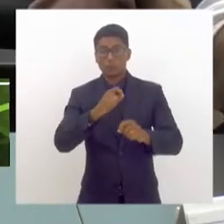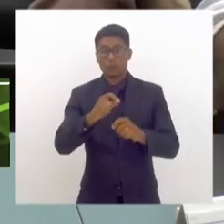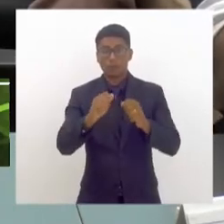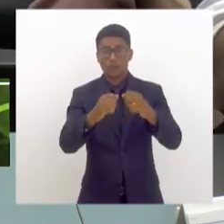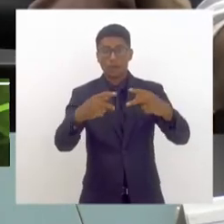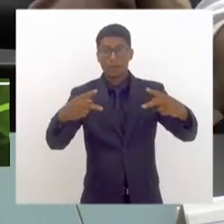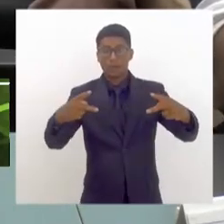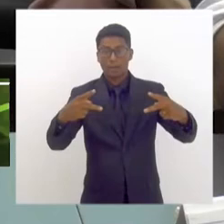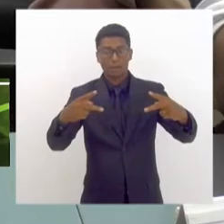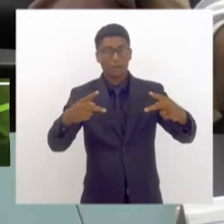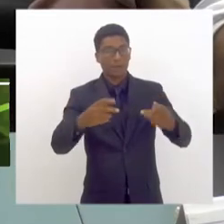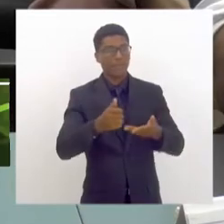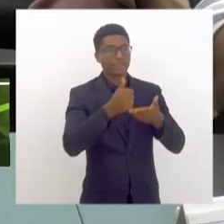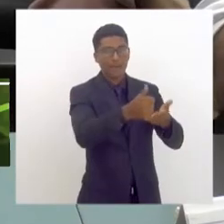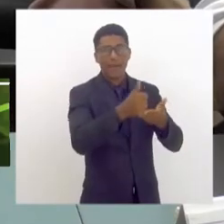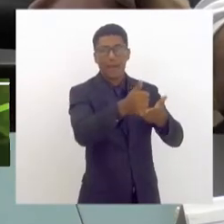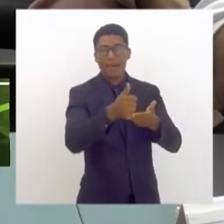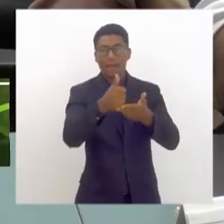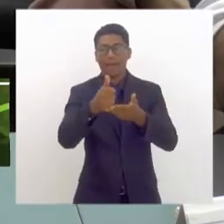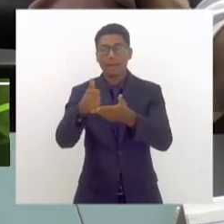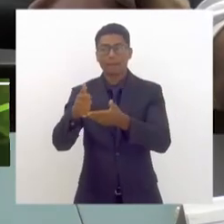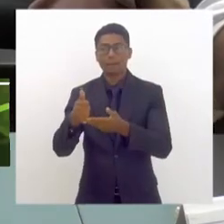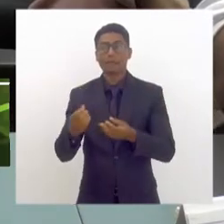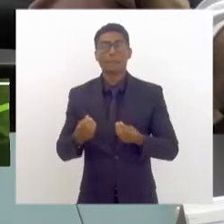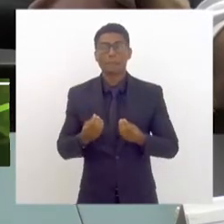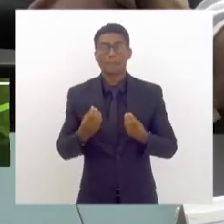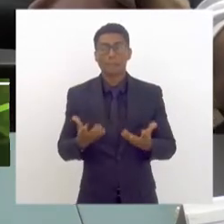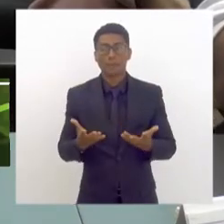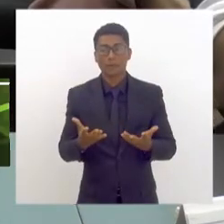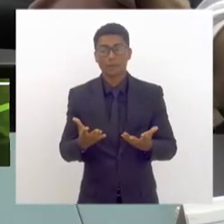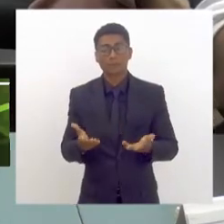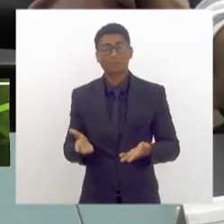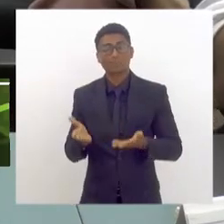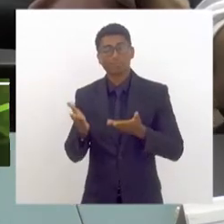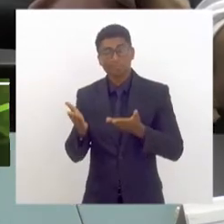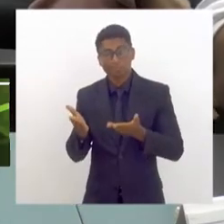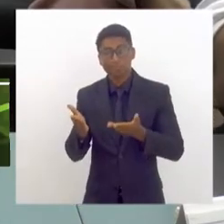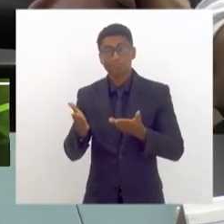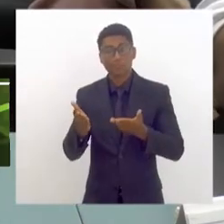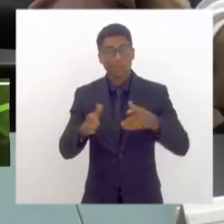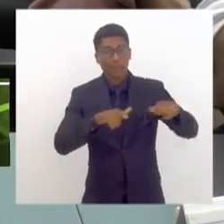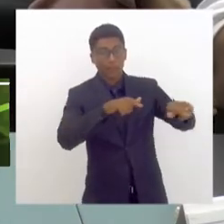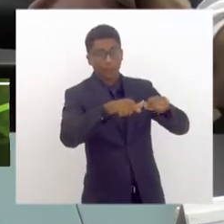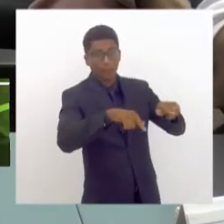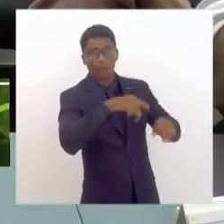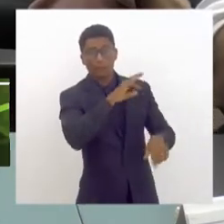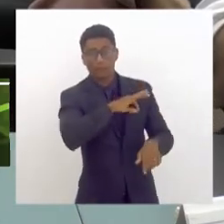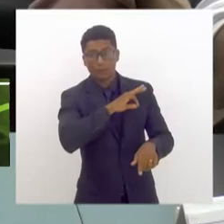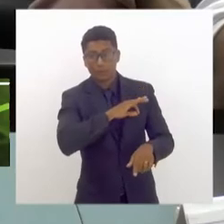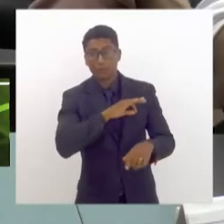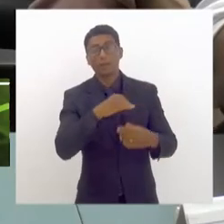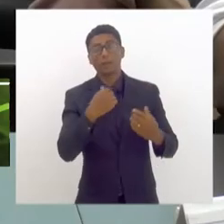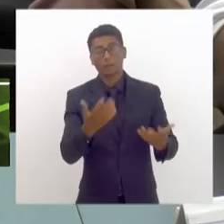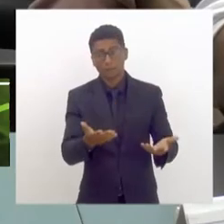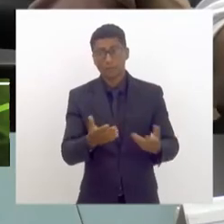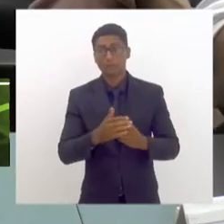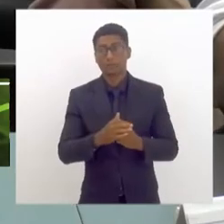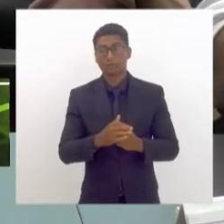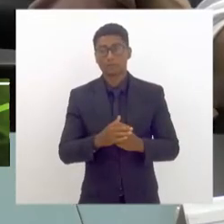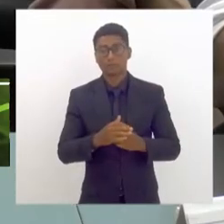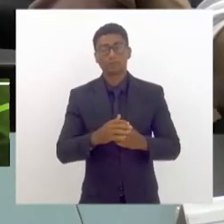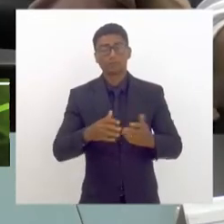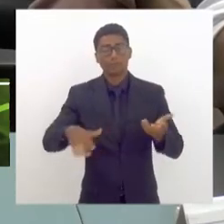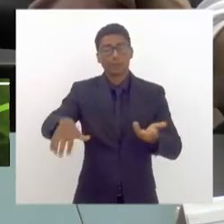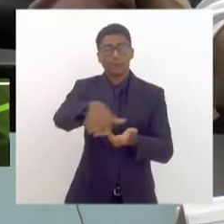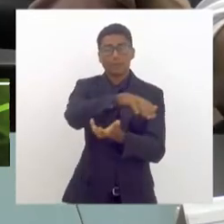poder botar comida dentro de casa. A gente está falando de insegurança alimentar. A gente passou por uma das maiores crises mundiais, que foi a pandemia. Eu